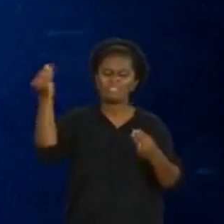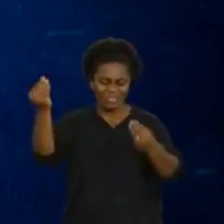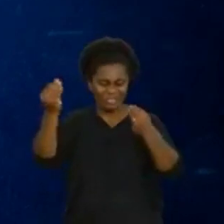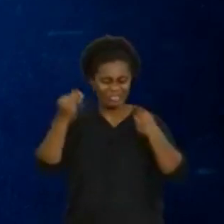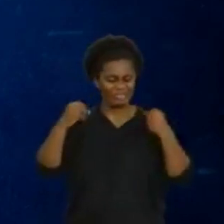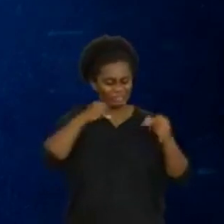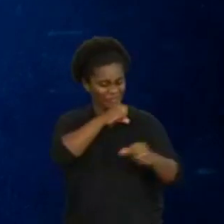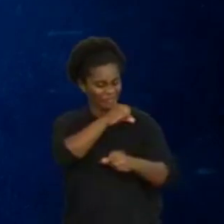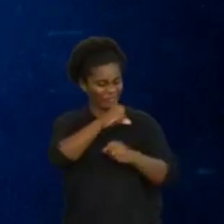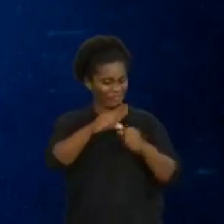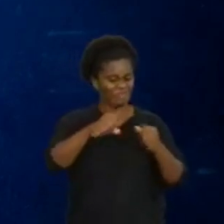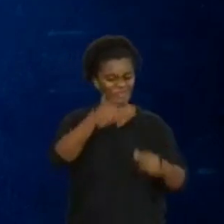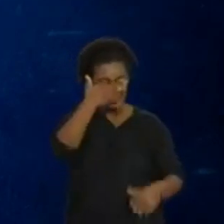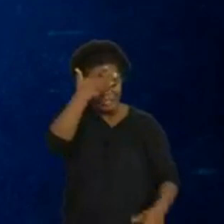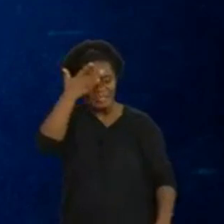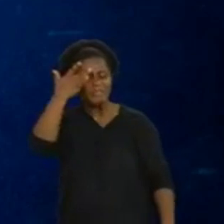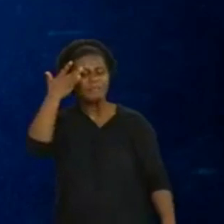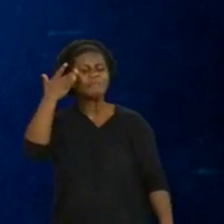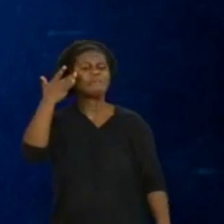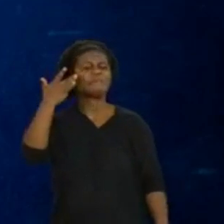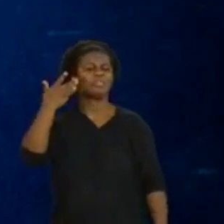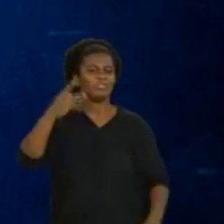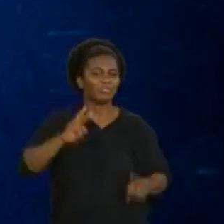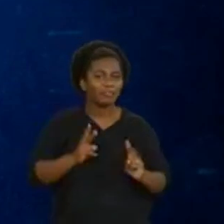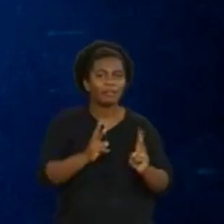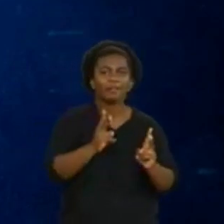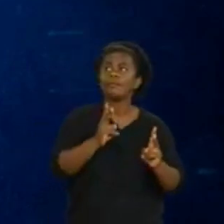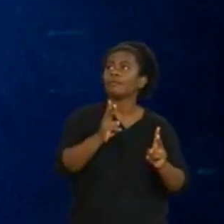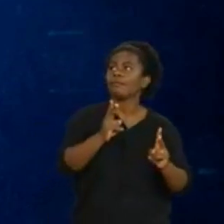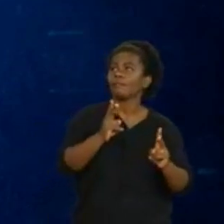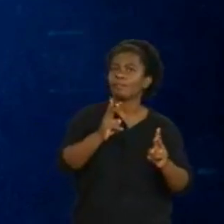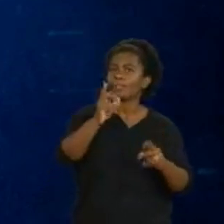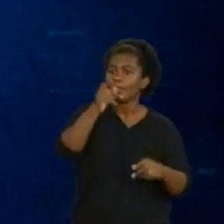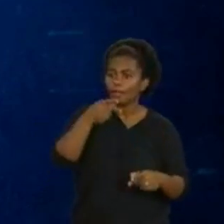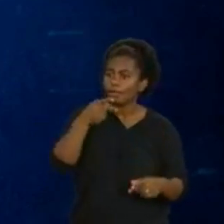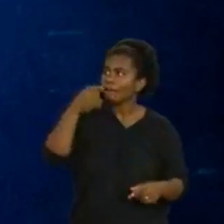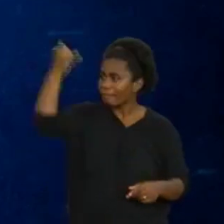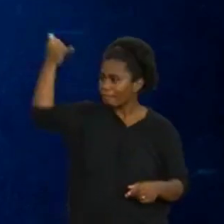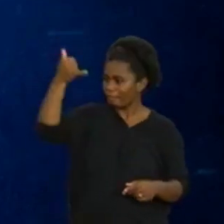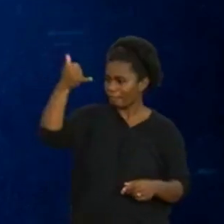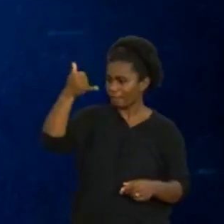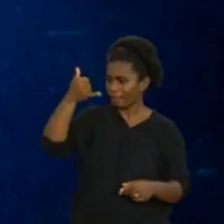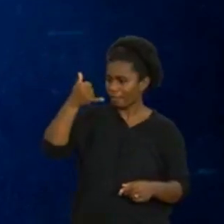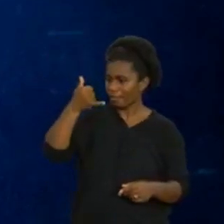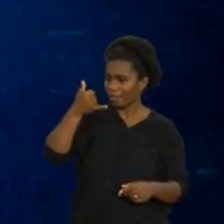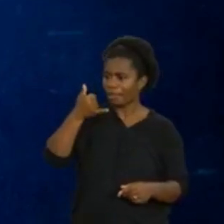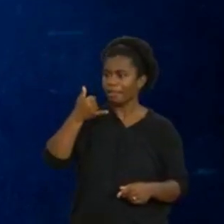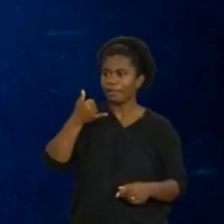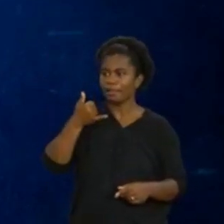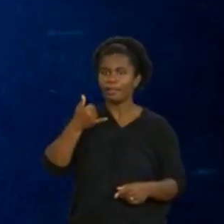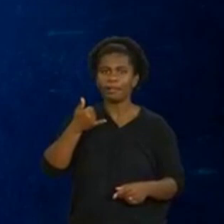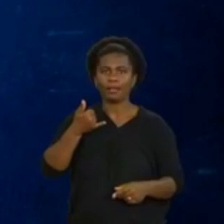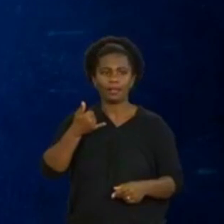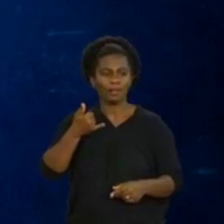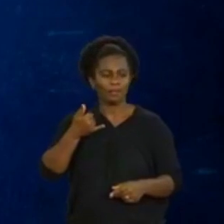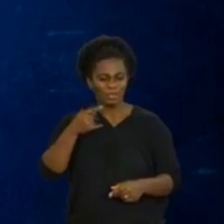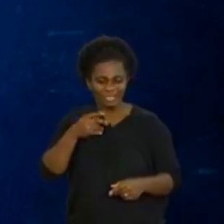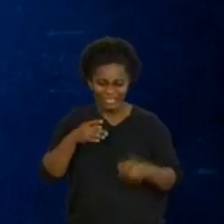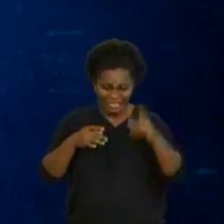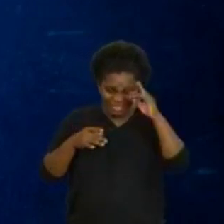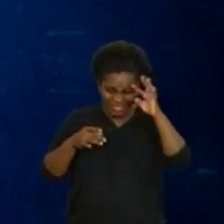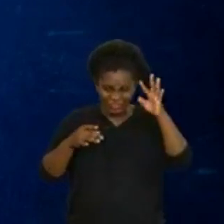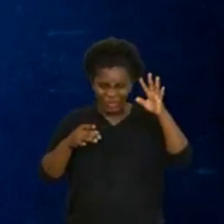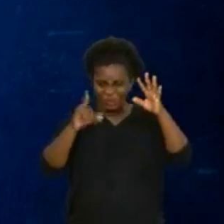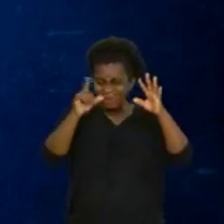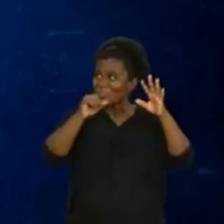fez alguém. E me fez alguém. E me disse. E me disse que os seus sonhos vão além do que eu posso.